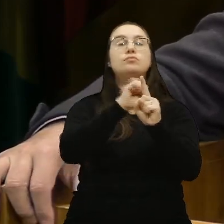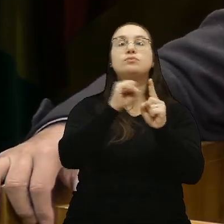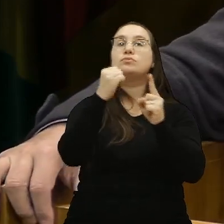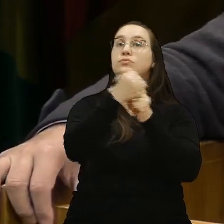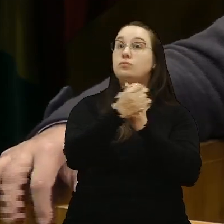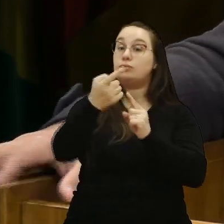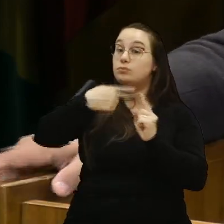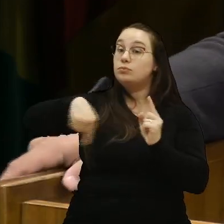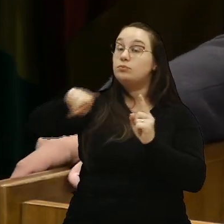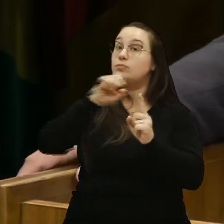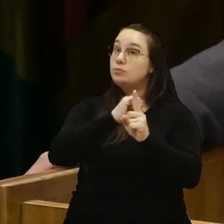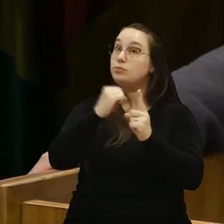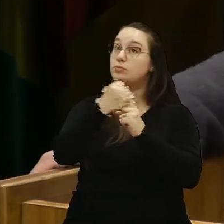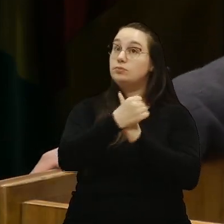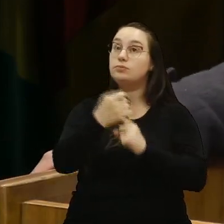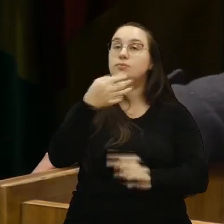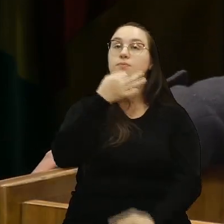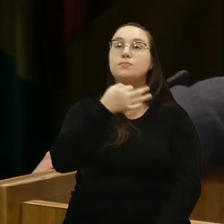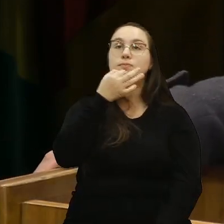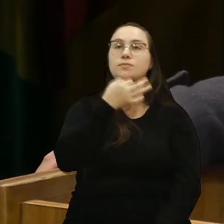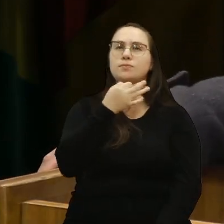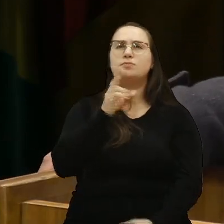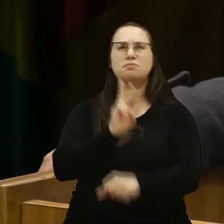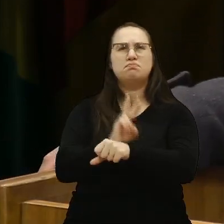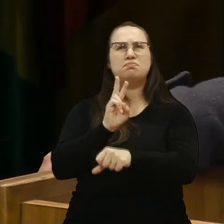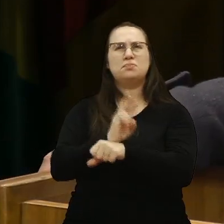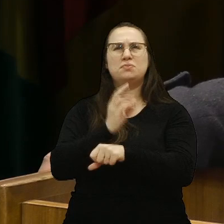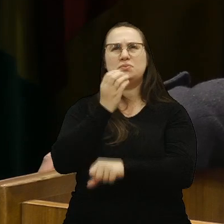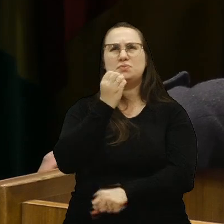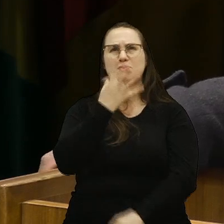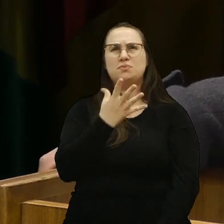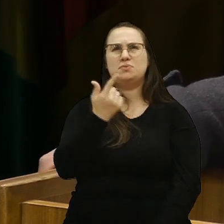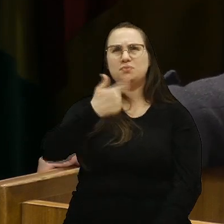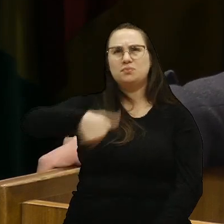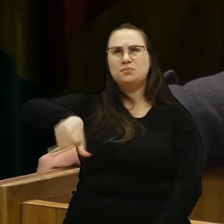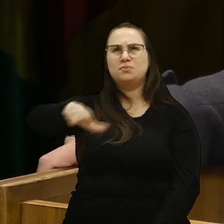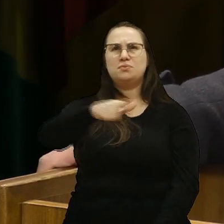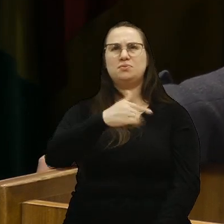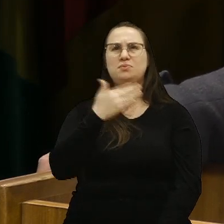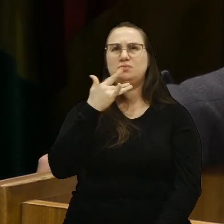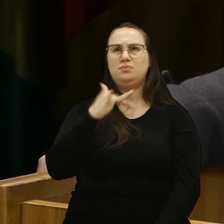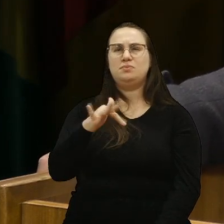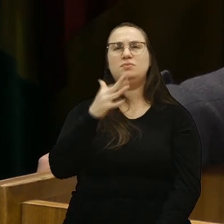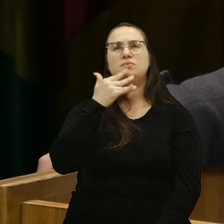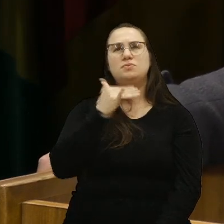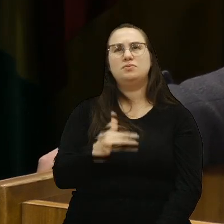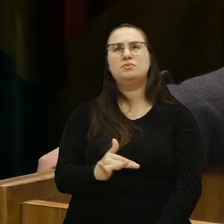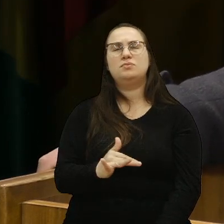enquanto sociedade caxiense, cuidamos bem das nossas crianças?